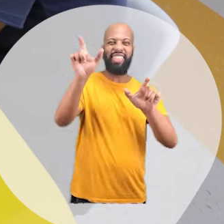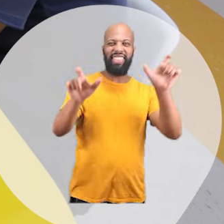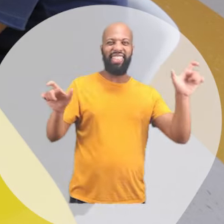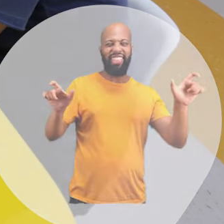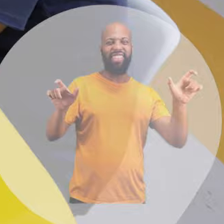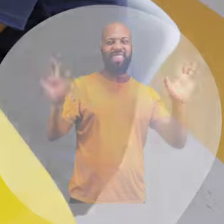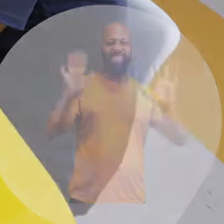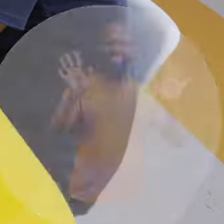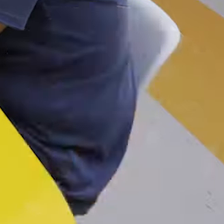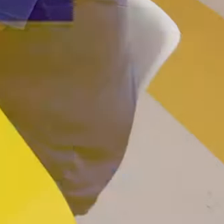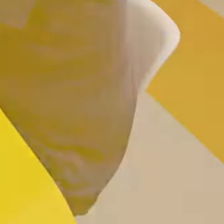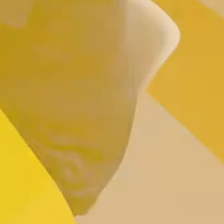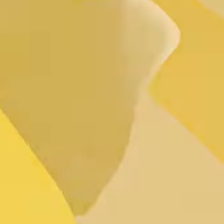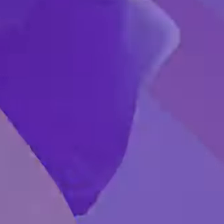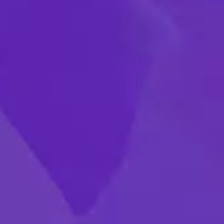pessoal